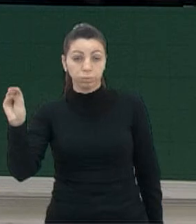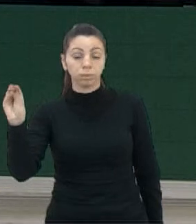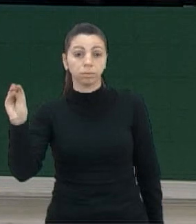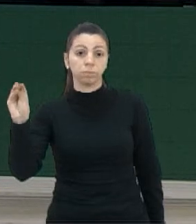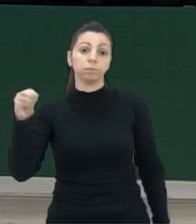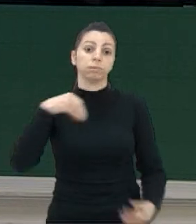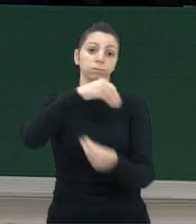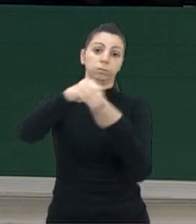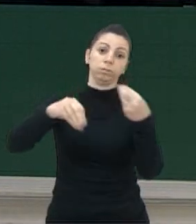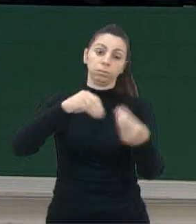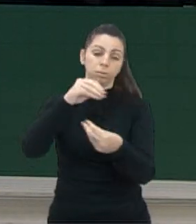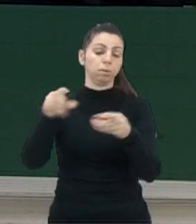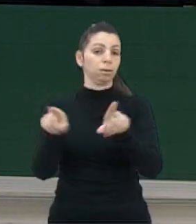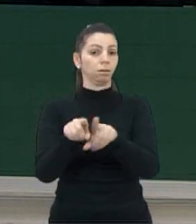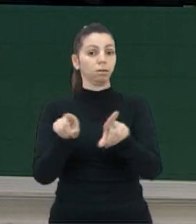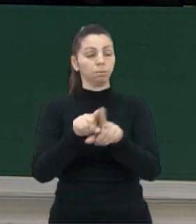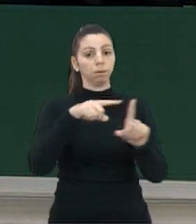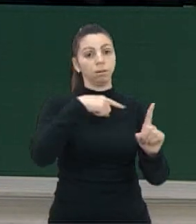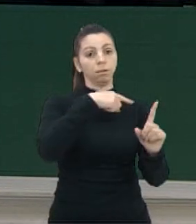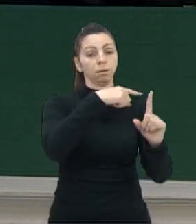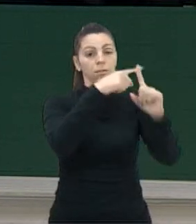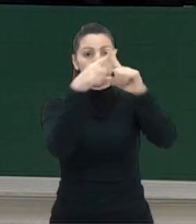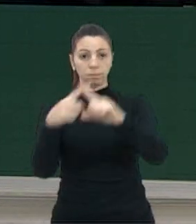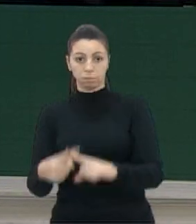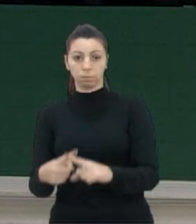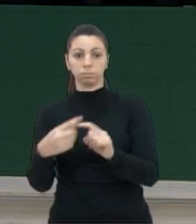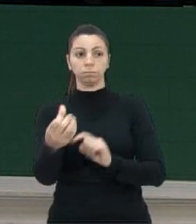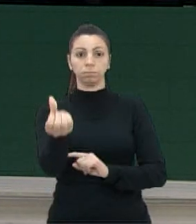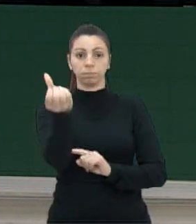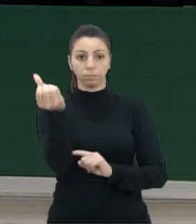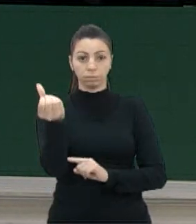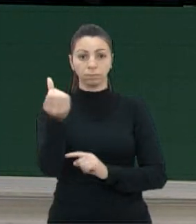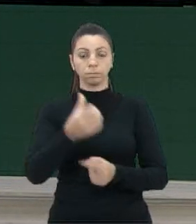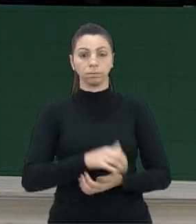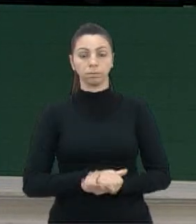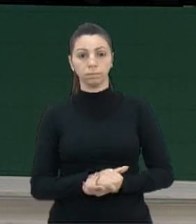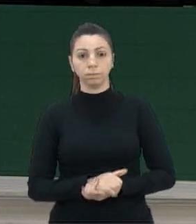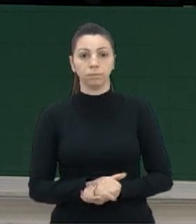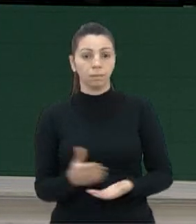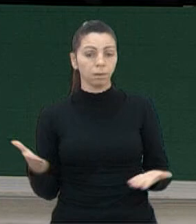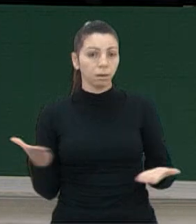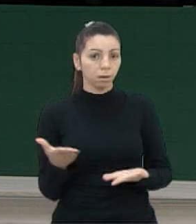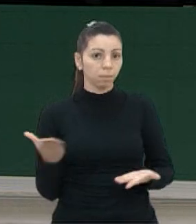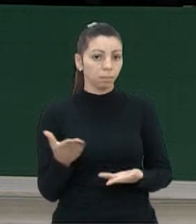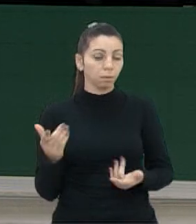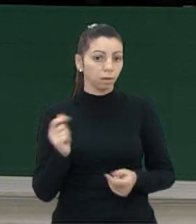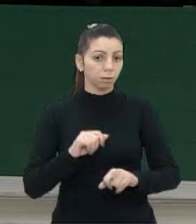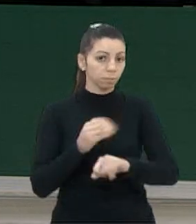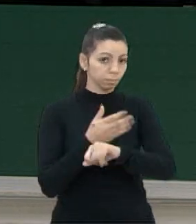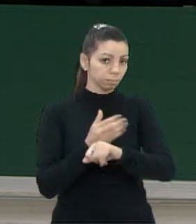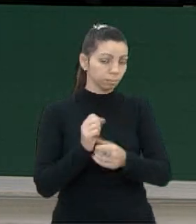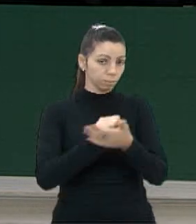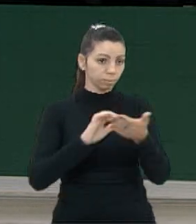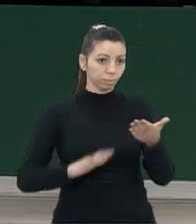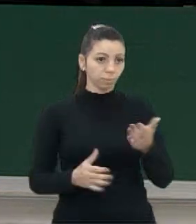produtos, ficaram com seus valores multiplicados por 6. Agora a gente vai fazer um